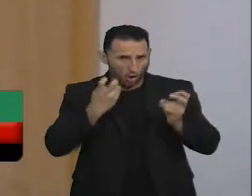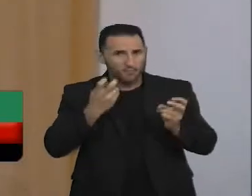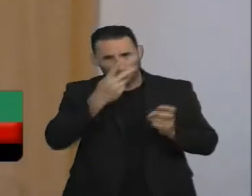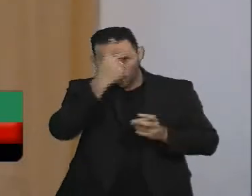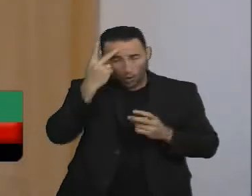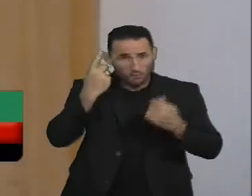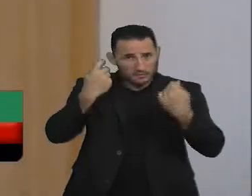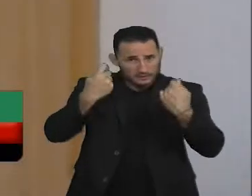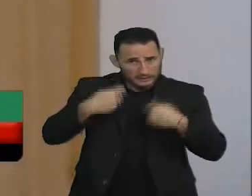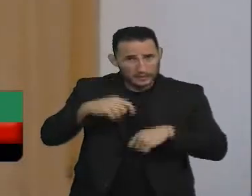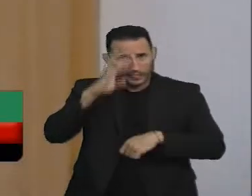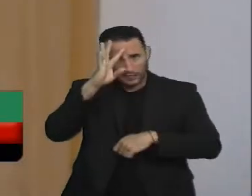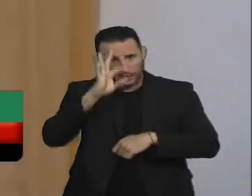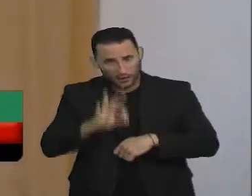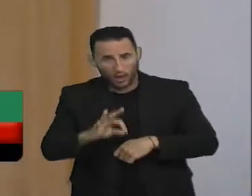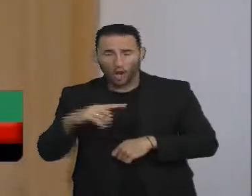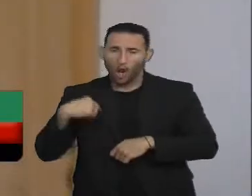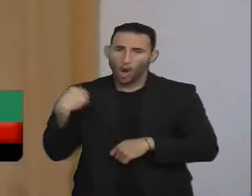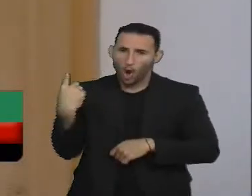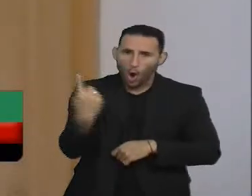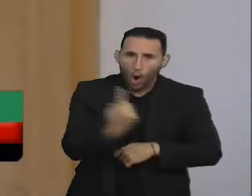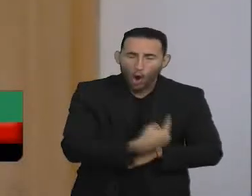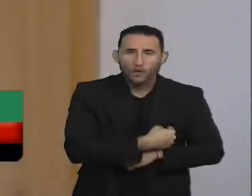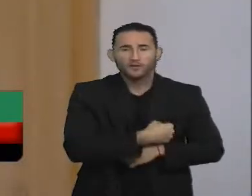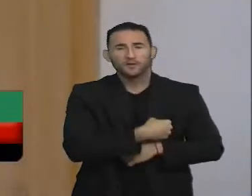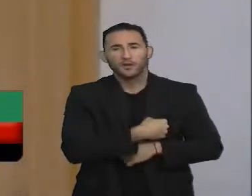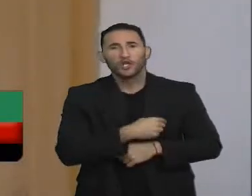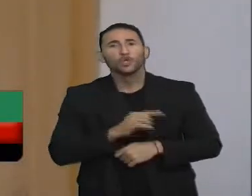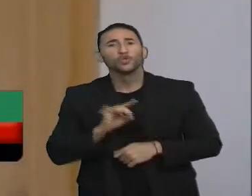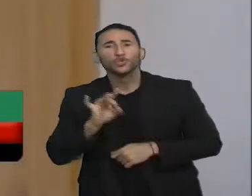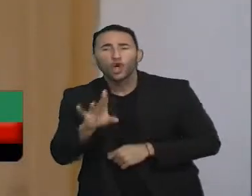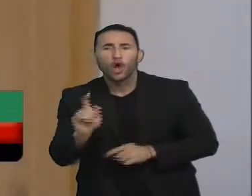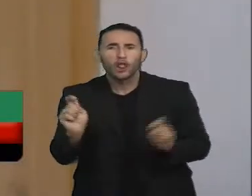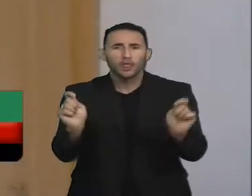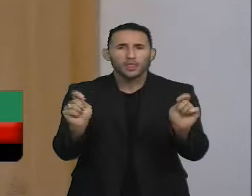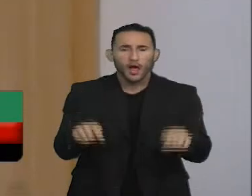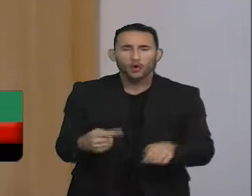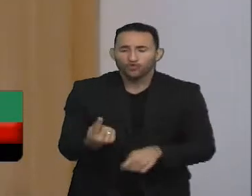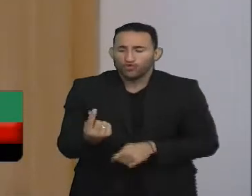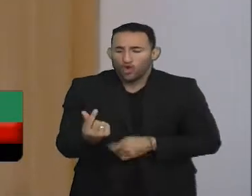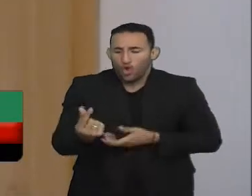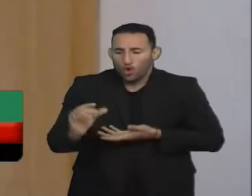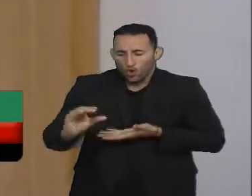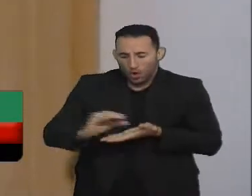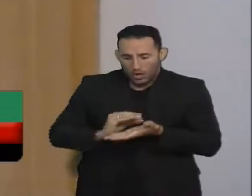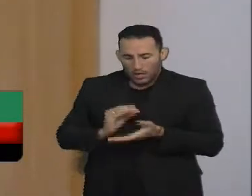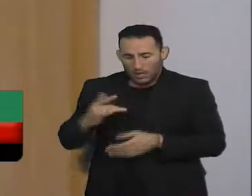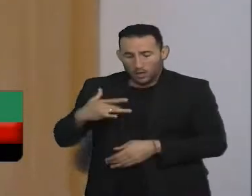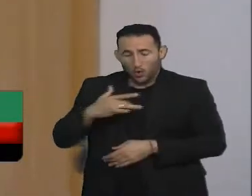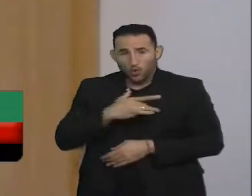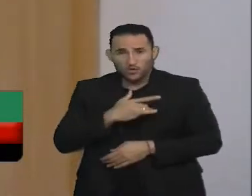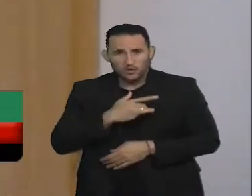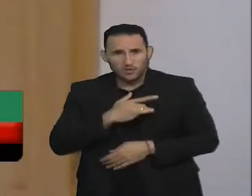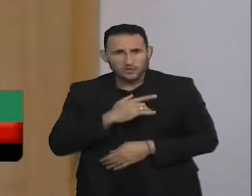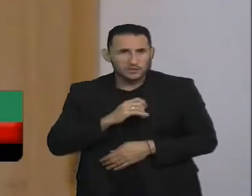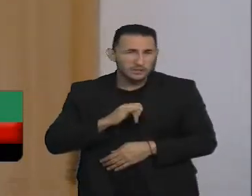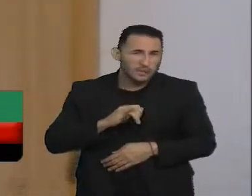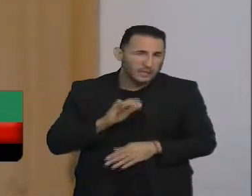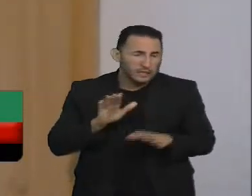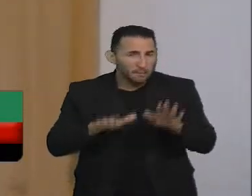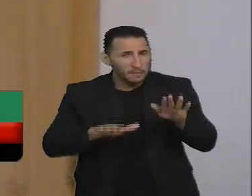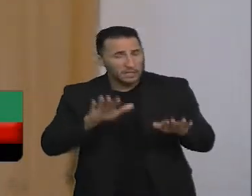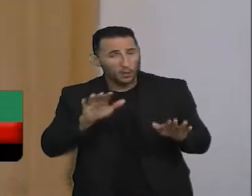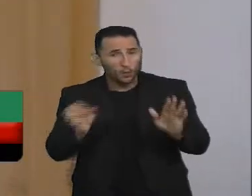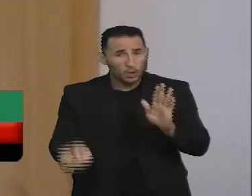que entender que a gente só recebe o dinheiro da saúde de acordo com os eleitores que temos na cidade.